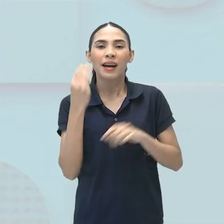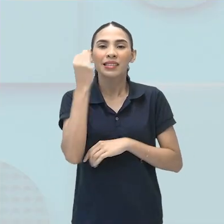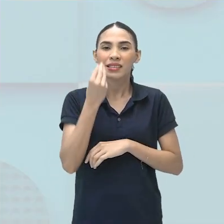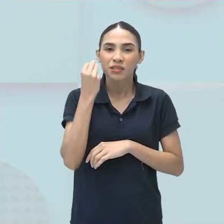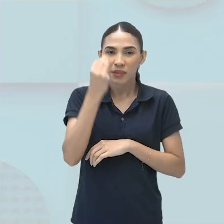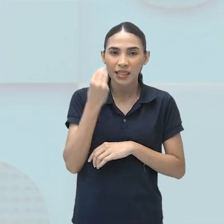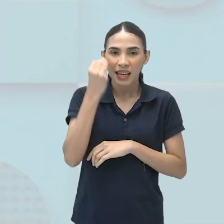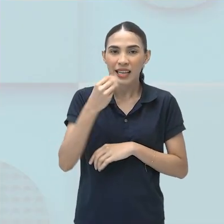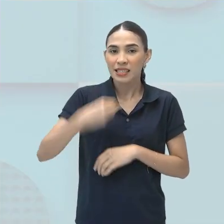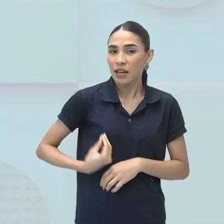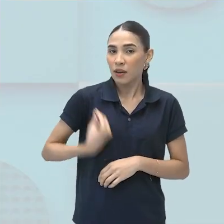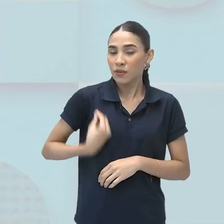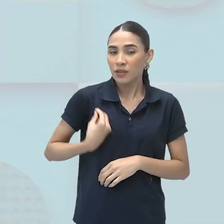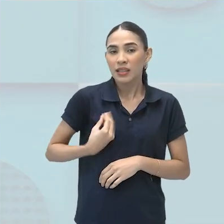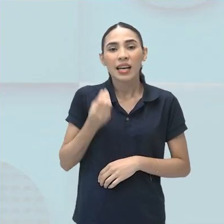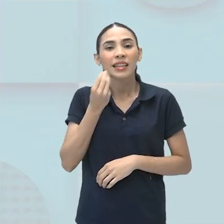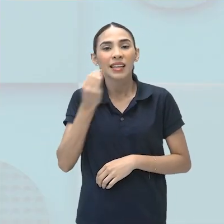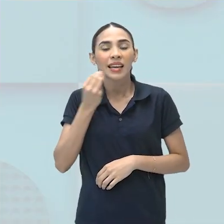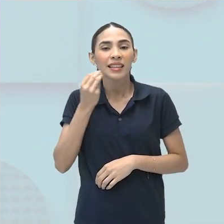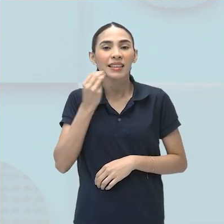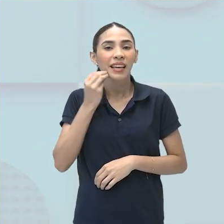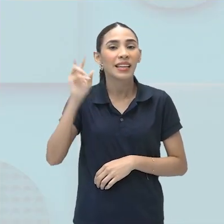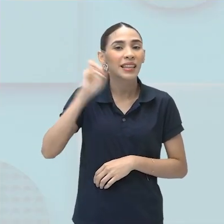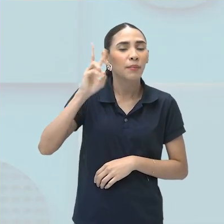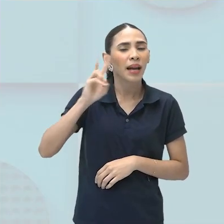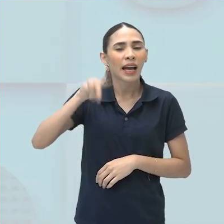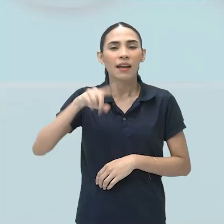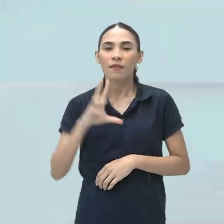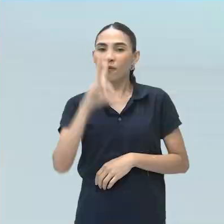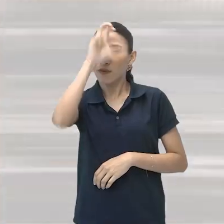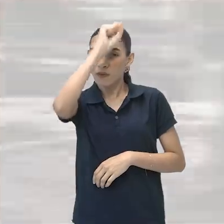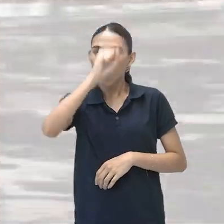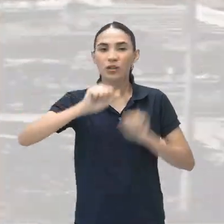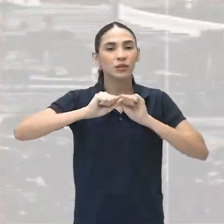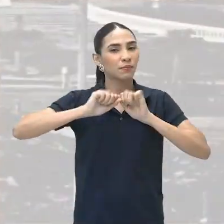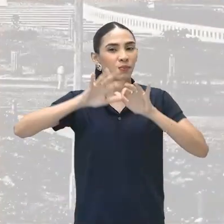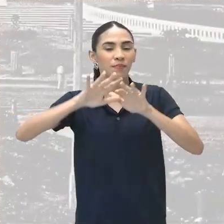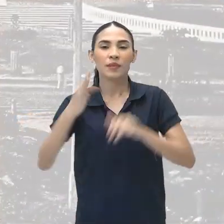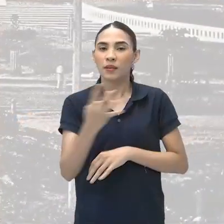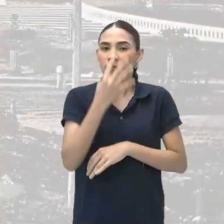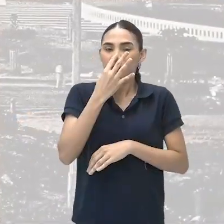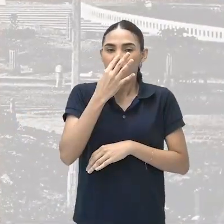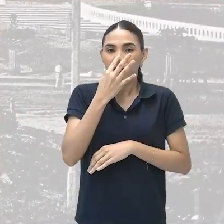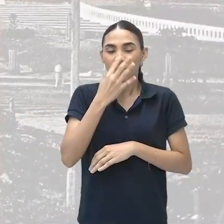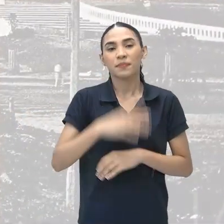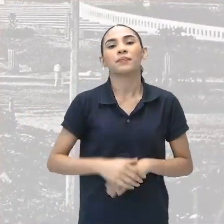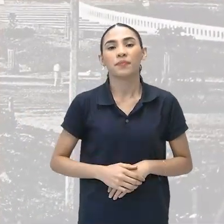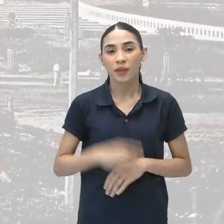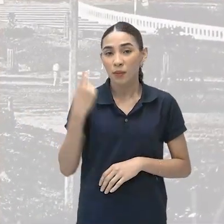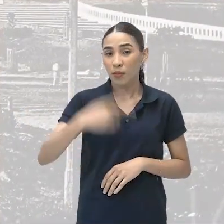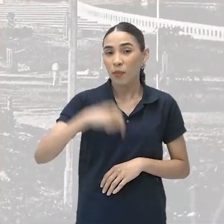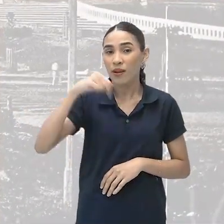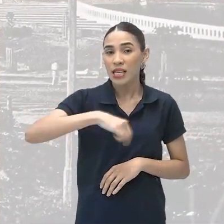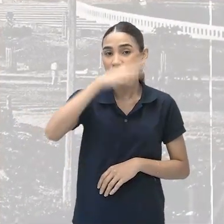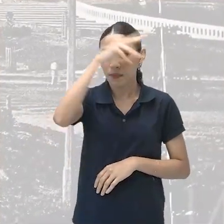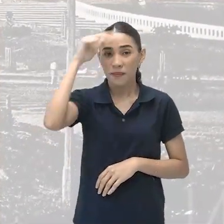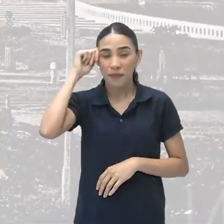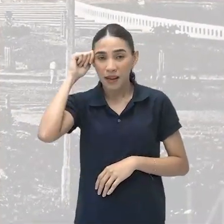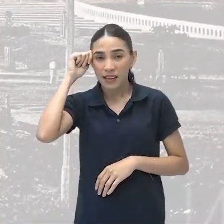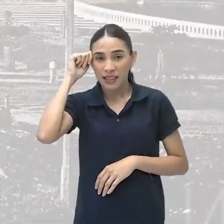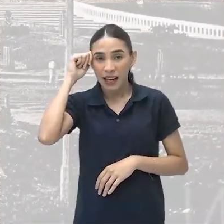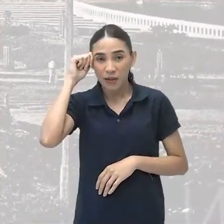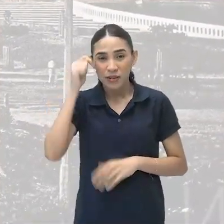sua vida que pude recuperar são poderosos para iluminar cenas da vida desta cidade que estavam